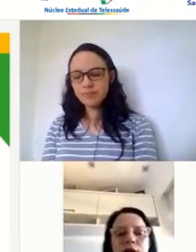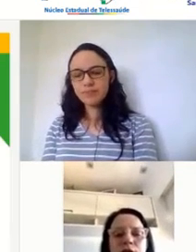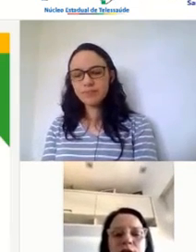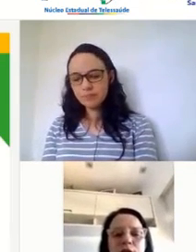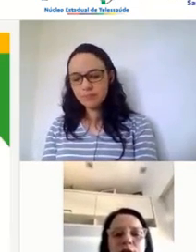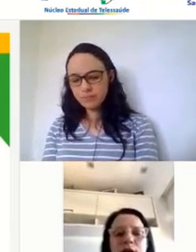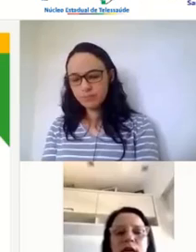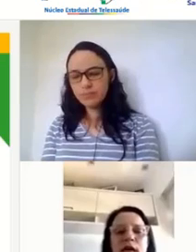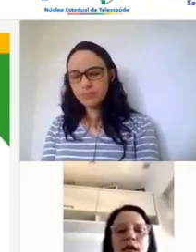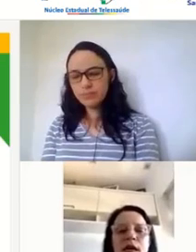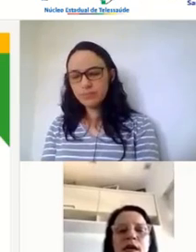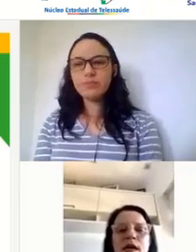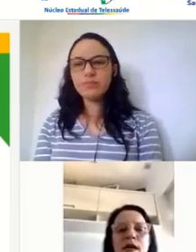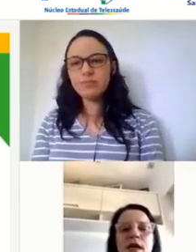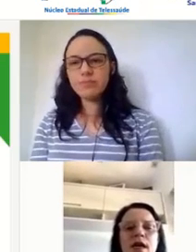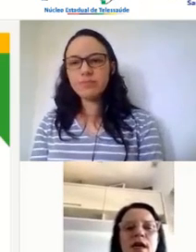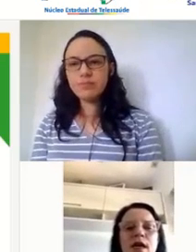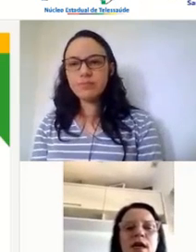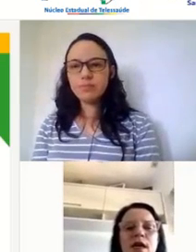microfone e